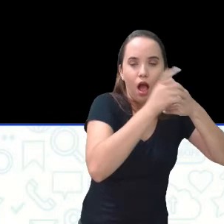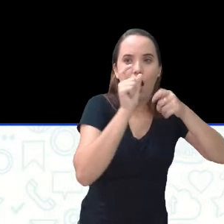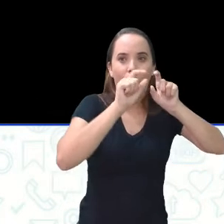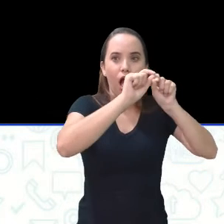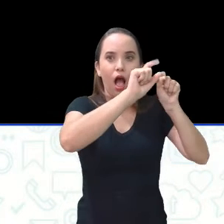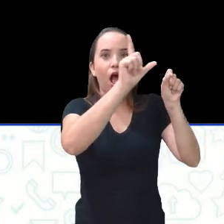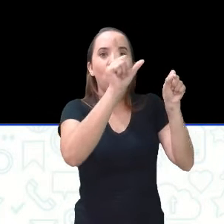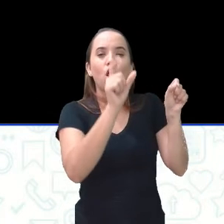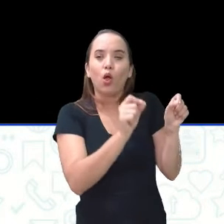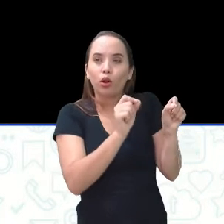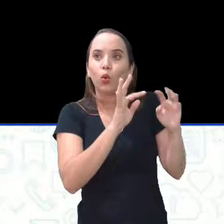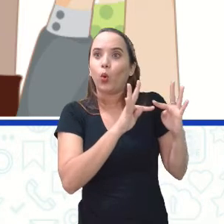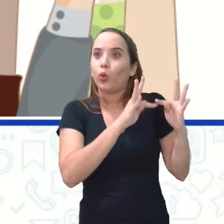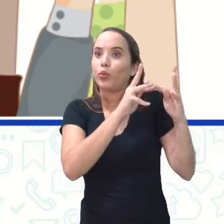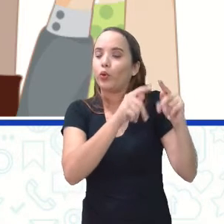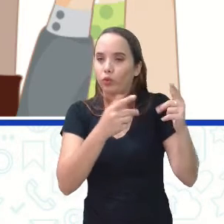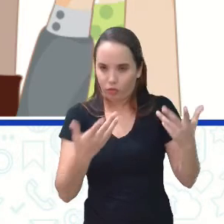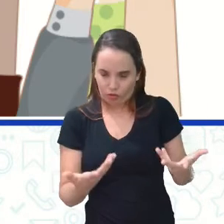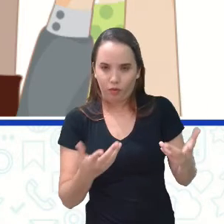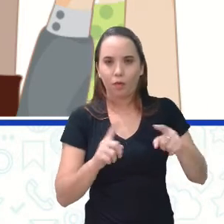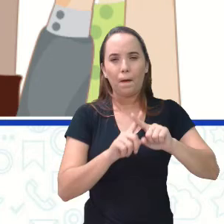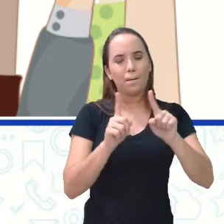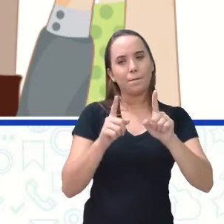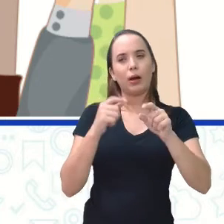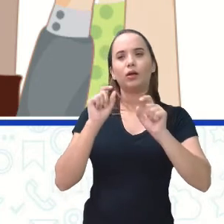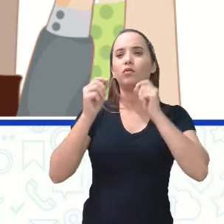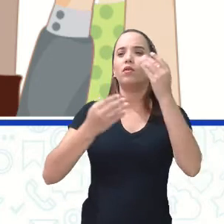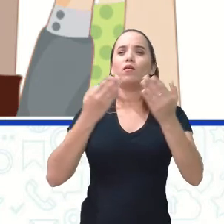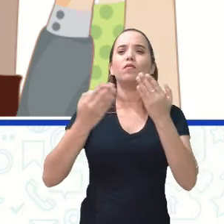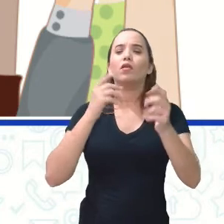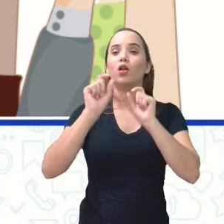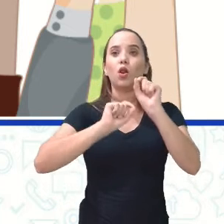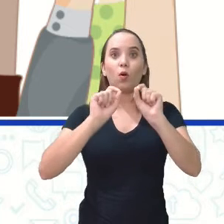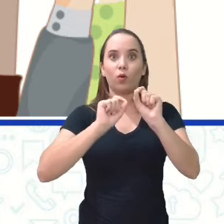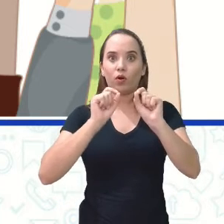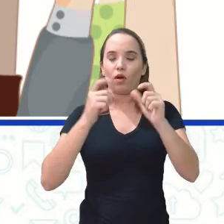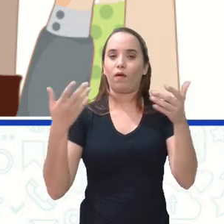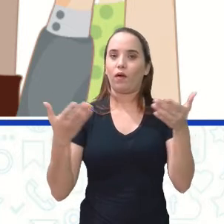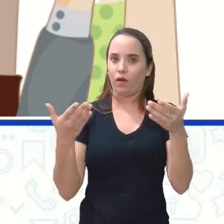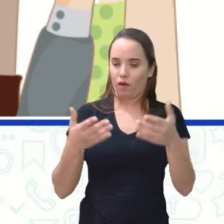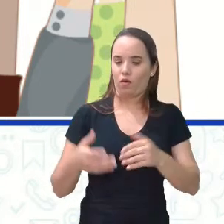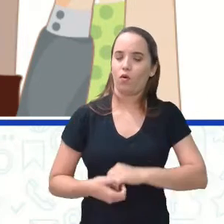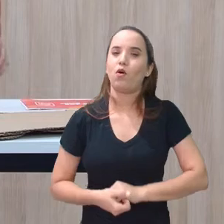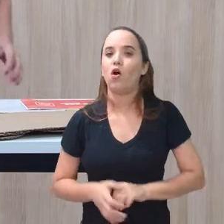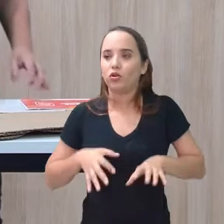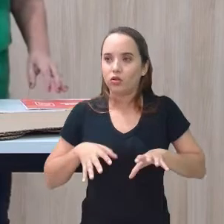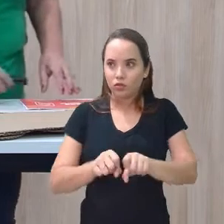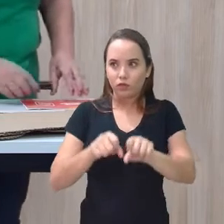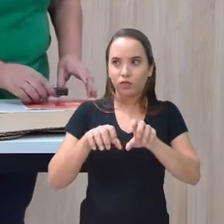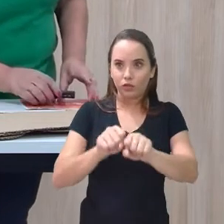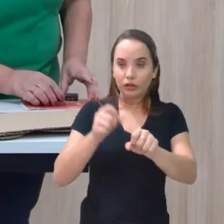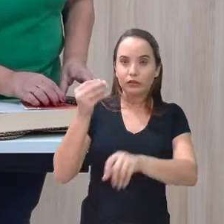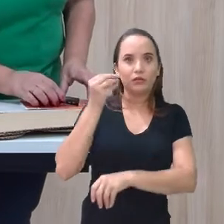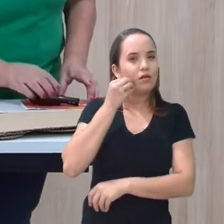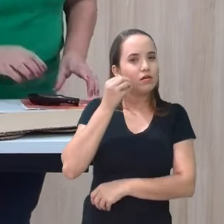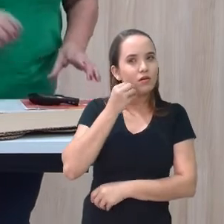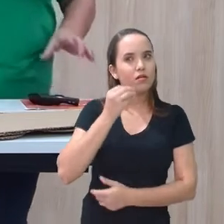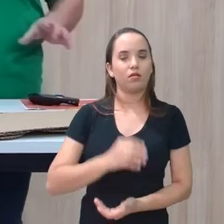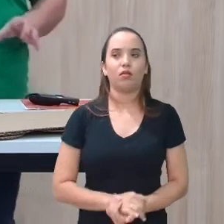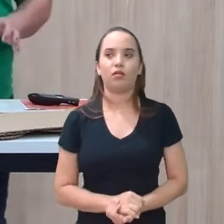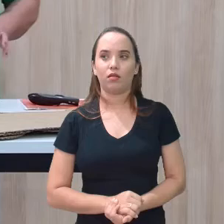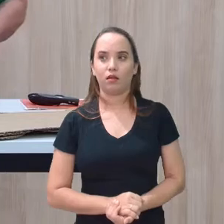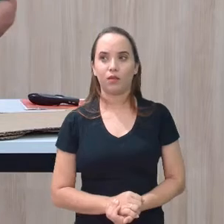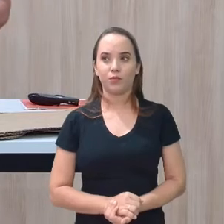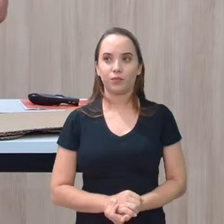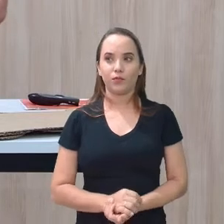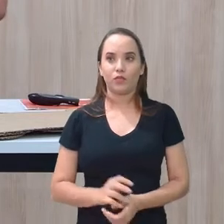nós vamos conversar a respeito do eclipse? Agora, nós vamos construir, vamos tentar construir a